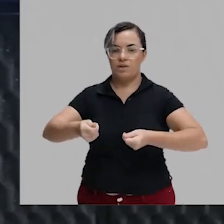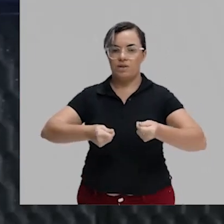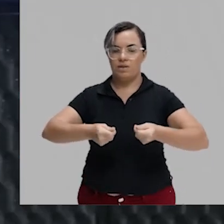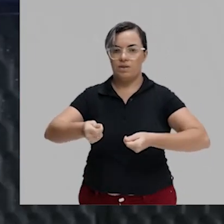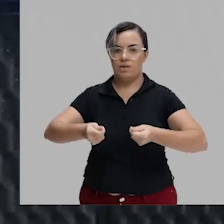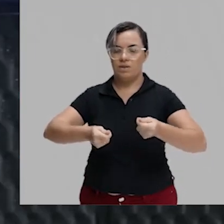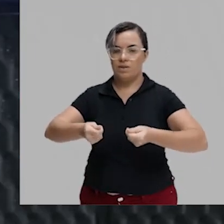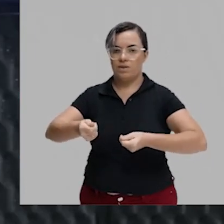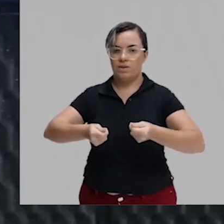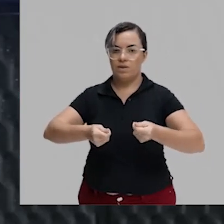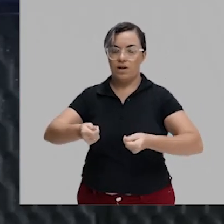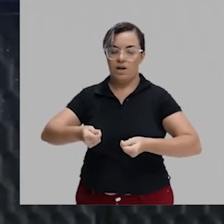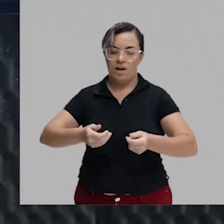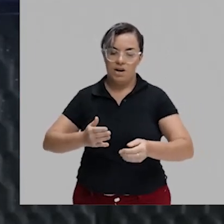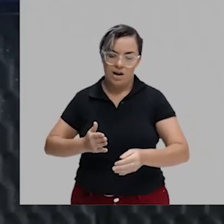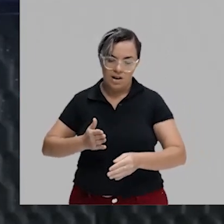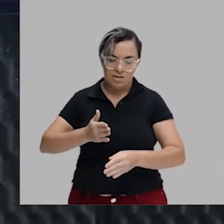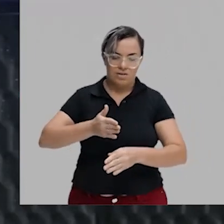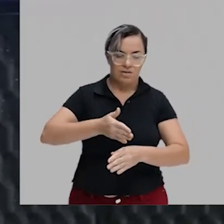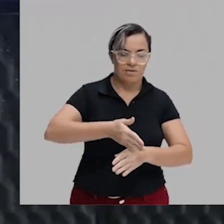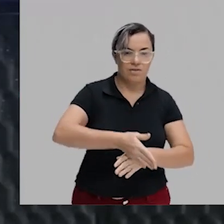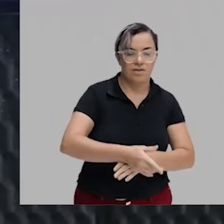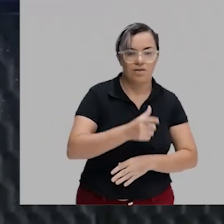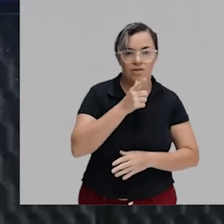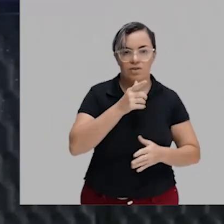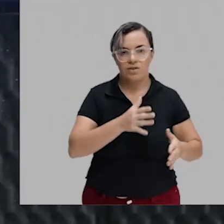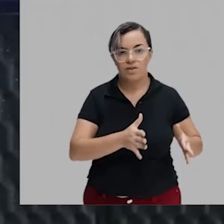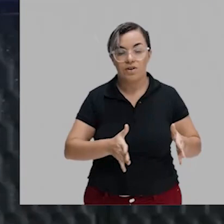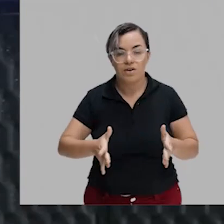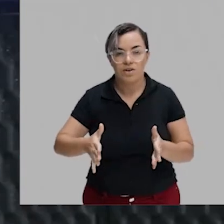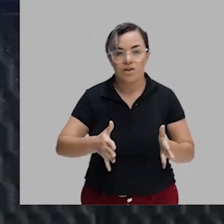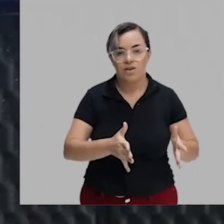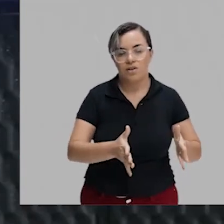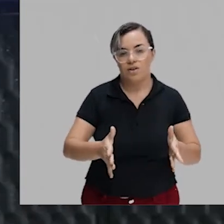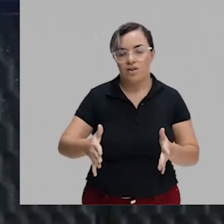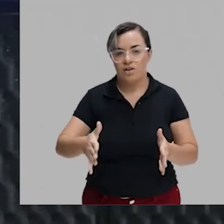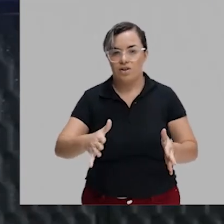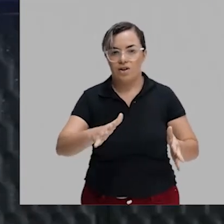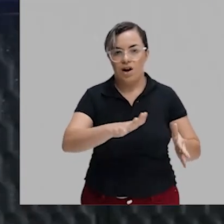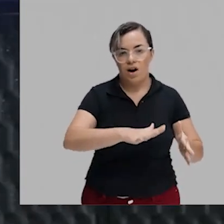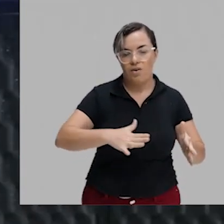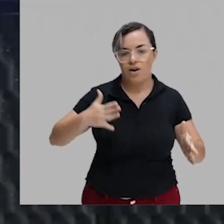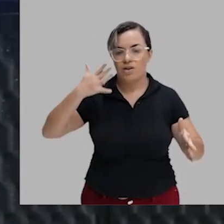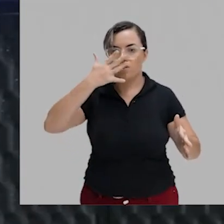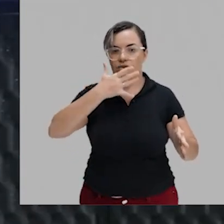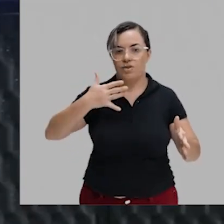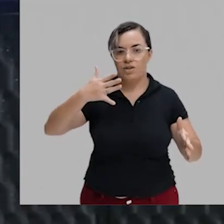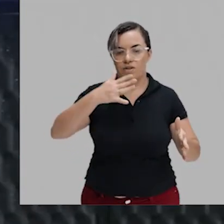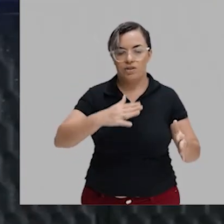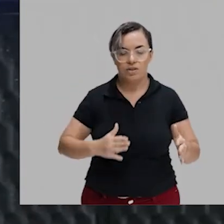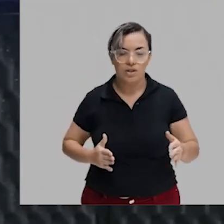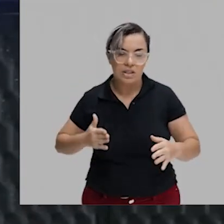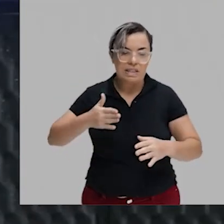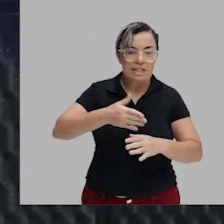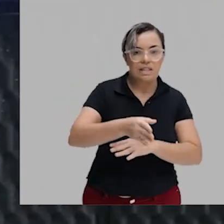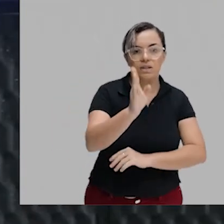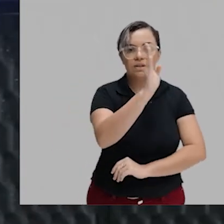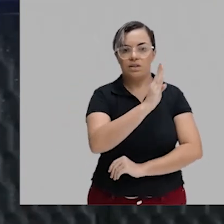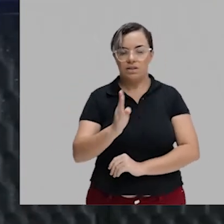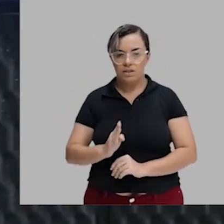no litoral nordestino açucareiro do Brasil. Então, companhias de comércio